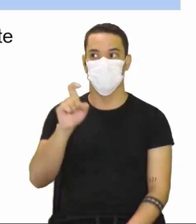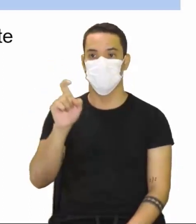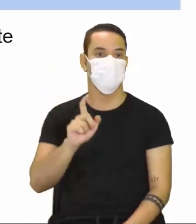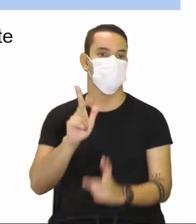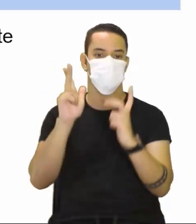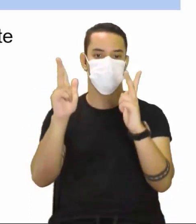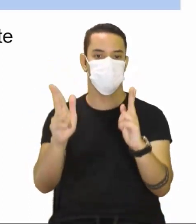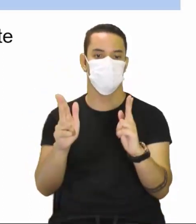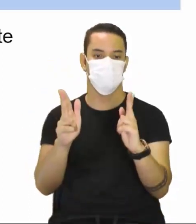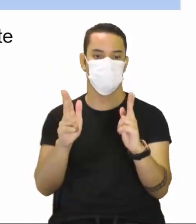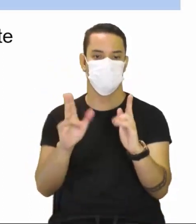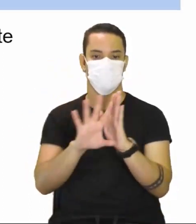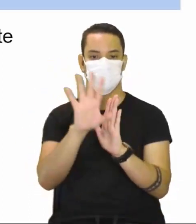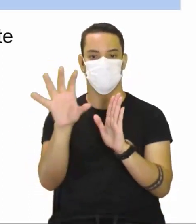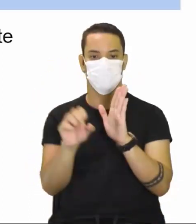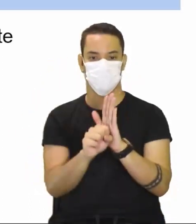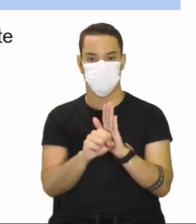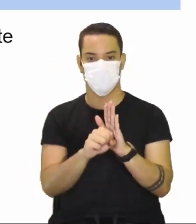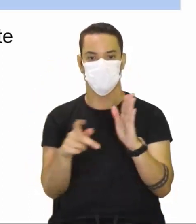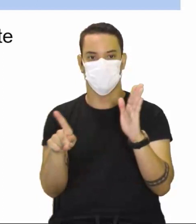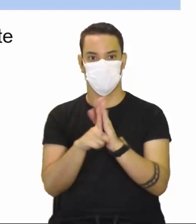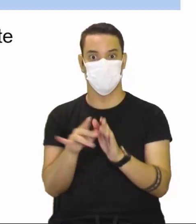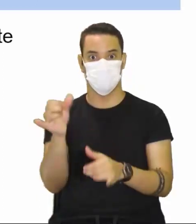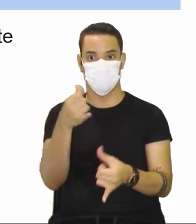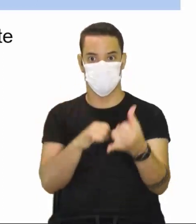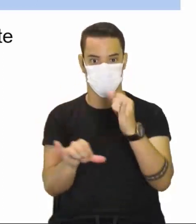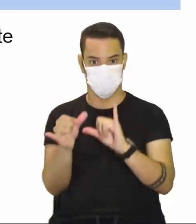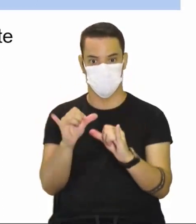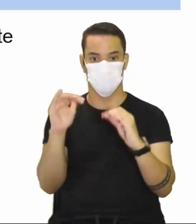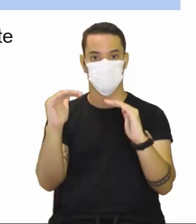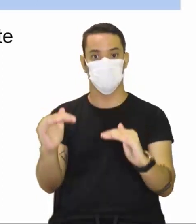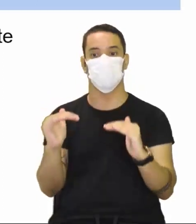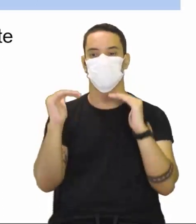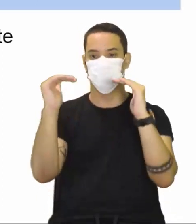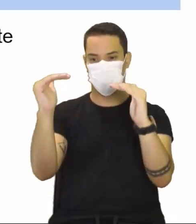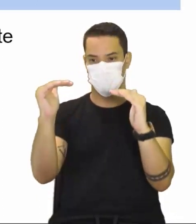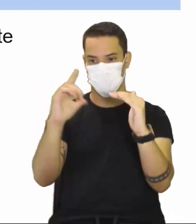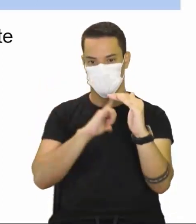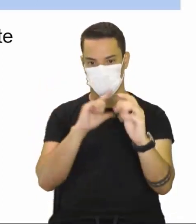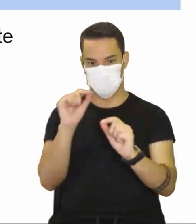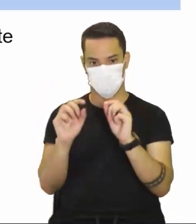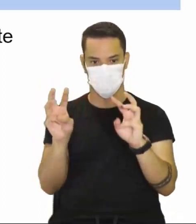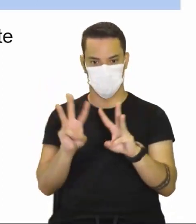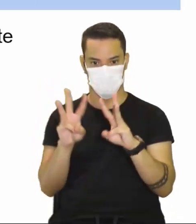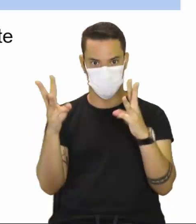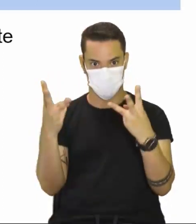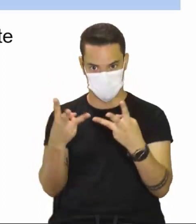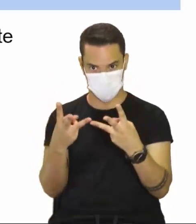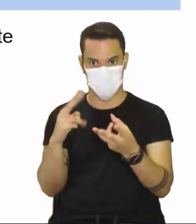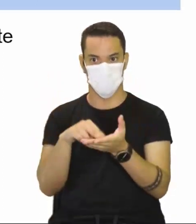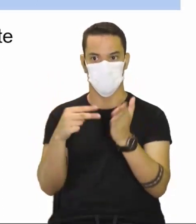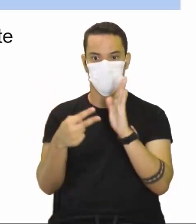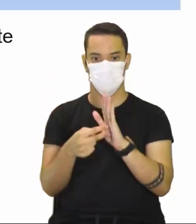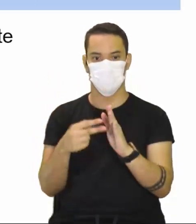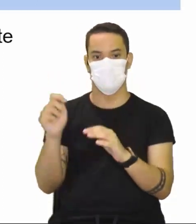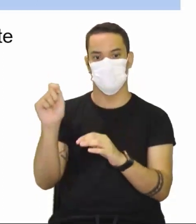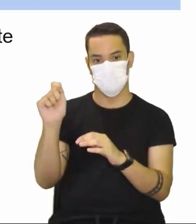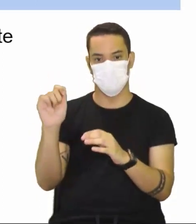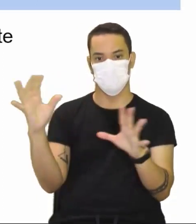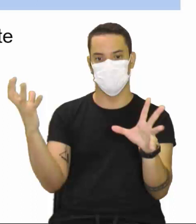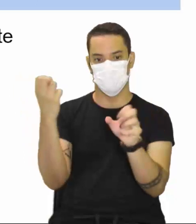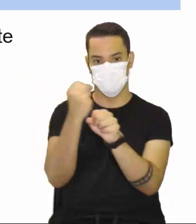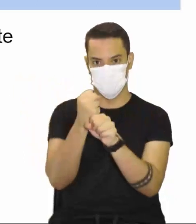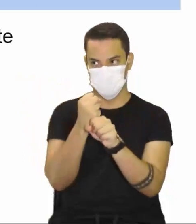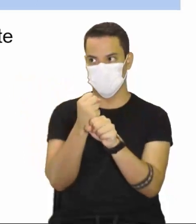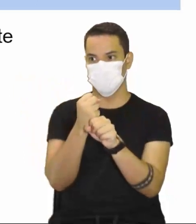fosse o símbolo do elemento químico. Na parte superior, você tem a massa atômica representada por A, que é a soma de